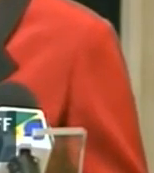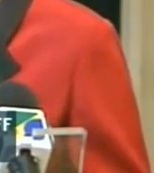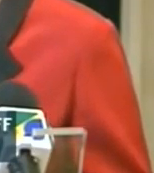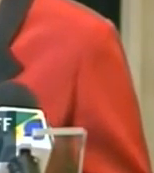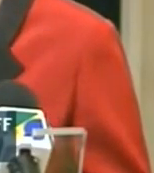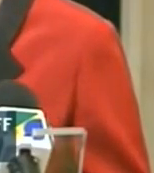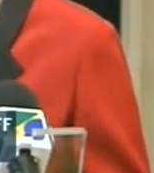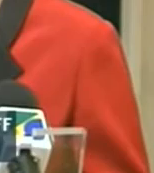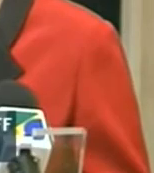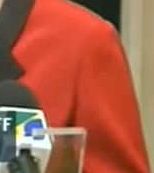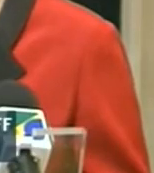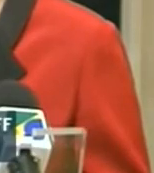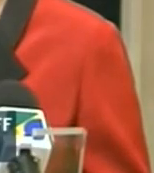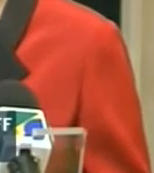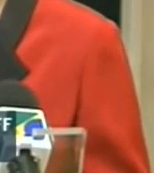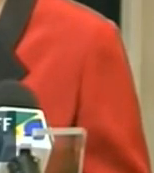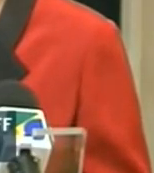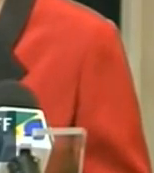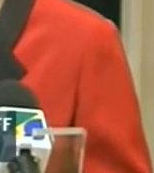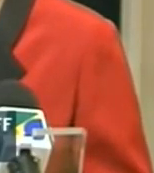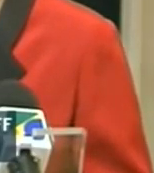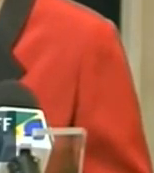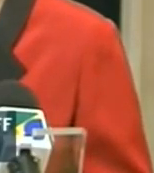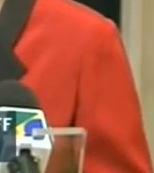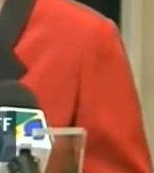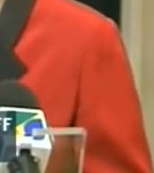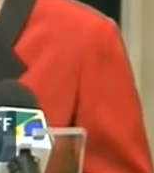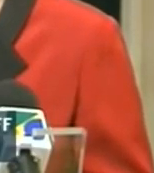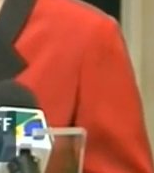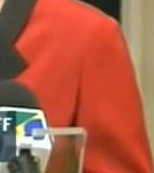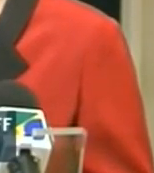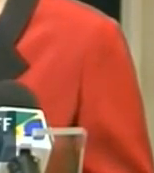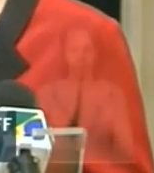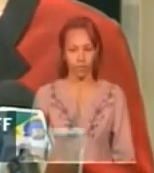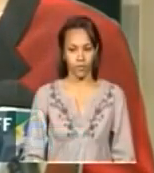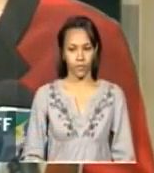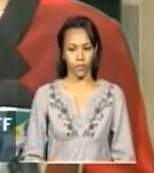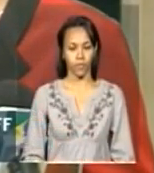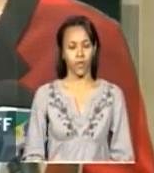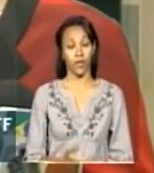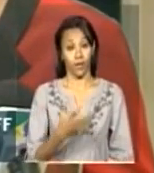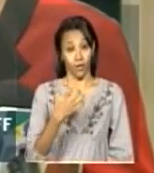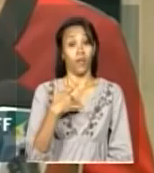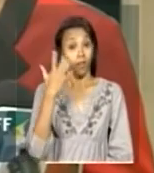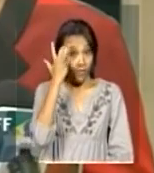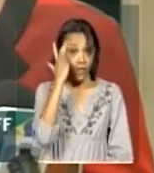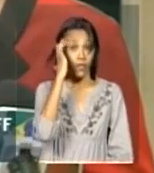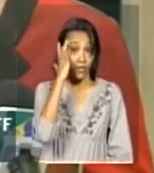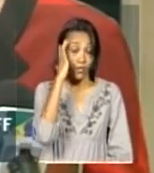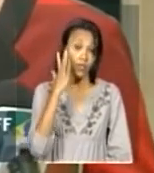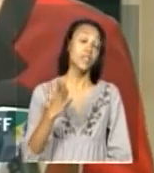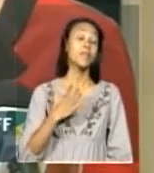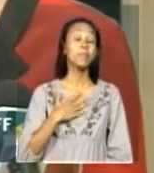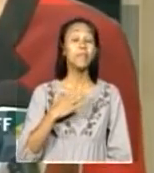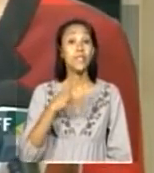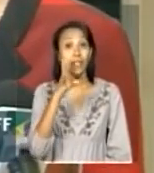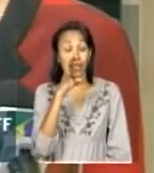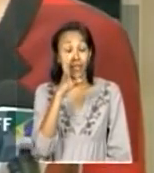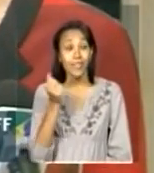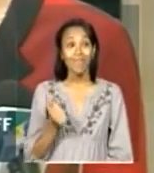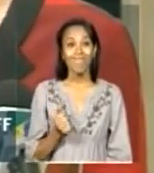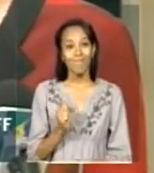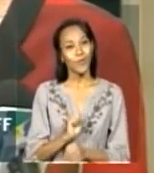também tem essa expectativa de 20 medalhas pelo menos do ministro? Olha, eu acho que a minha expectativa tá em